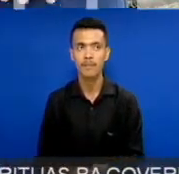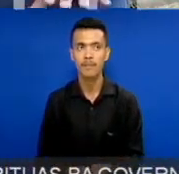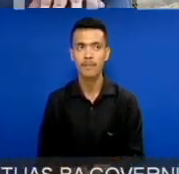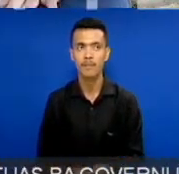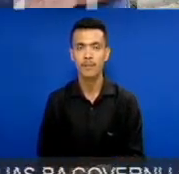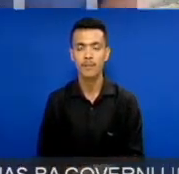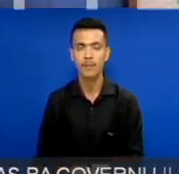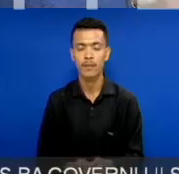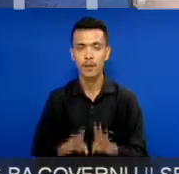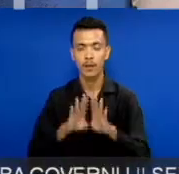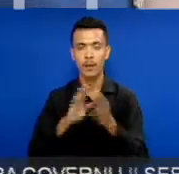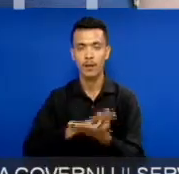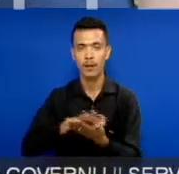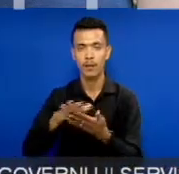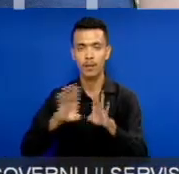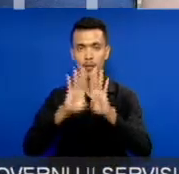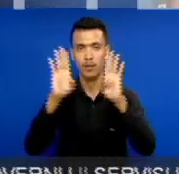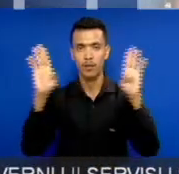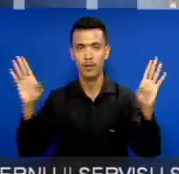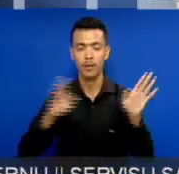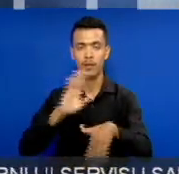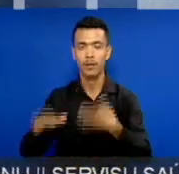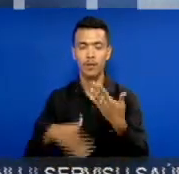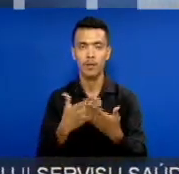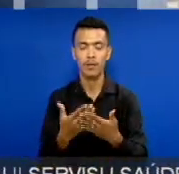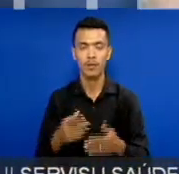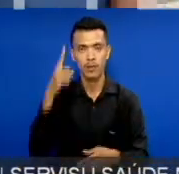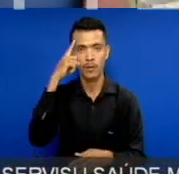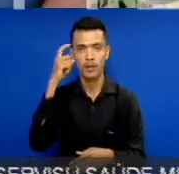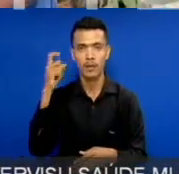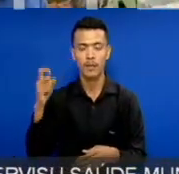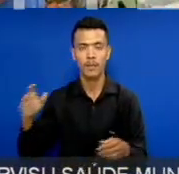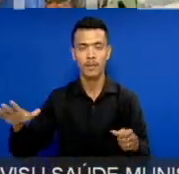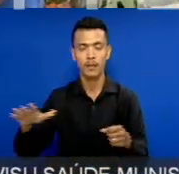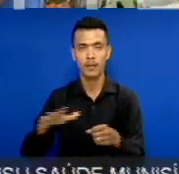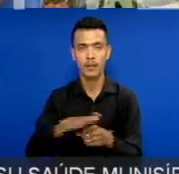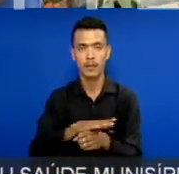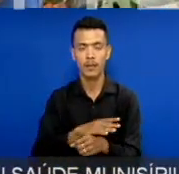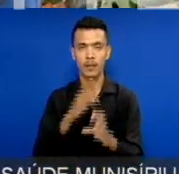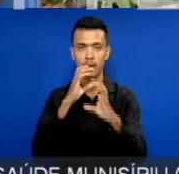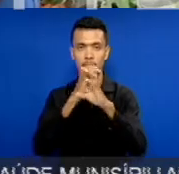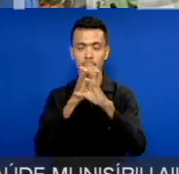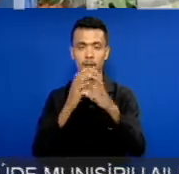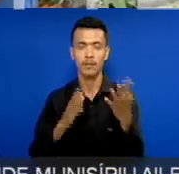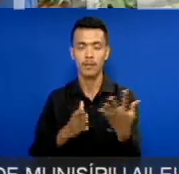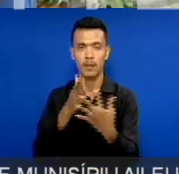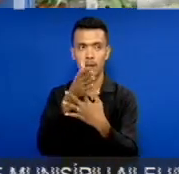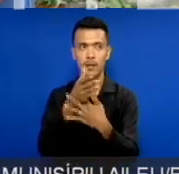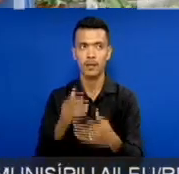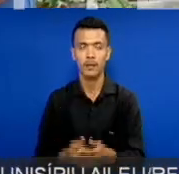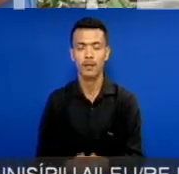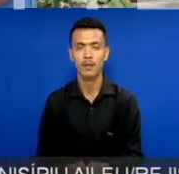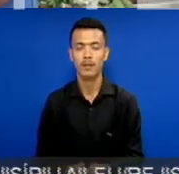E de loc e de loc e outro, também, se está que tem para careta pelo tamanho, se me engano, loco e